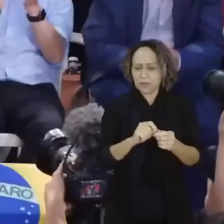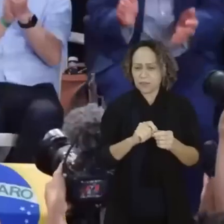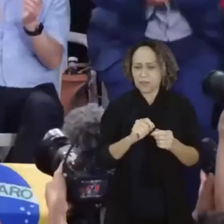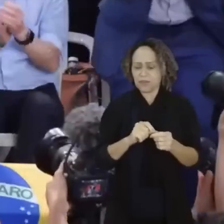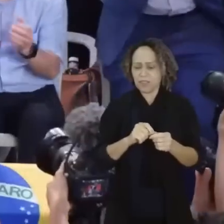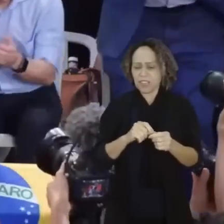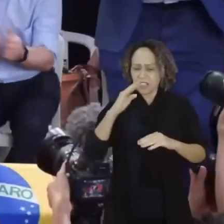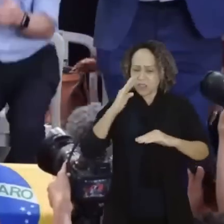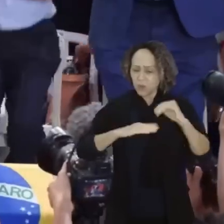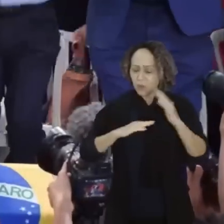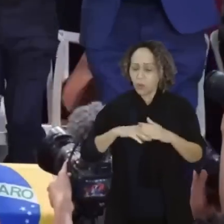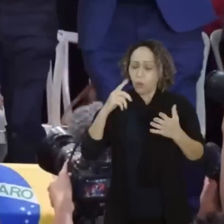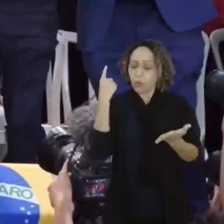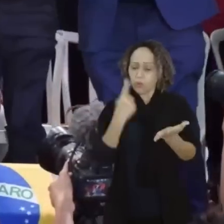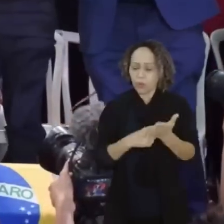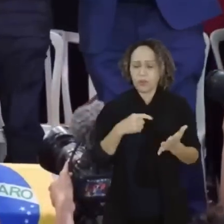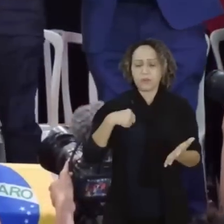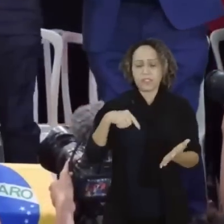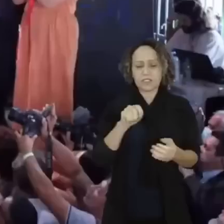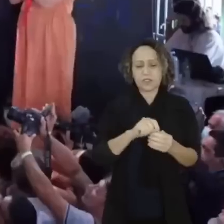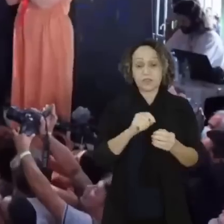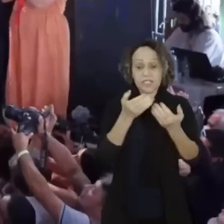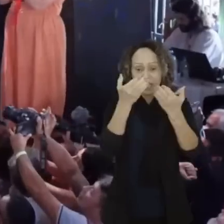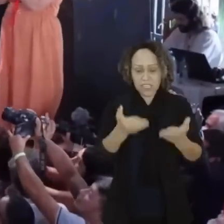e até a vitória, se Deus quiser.